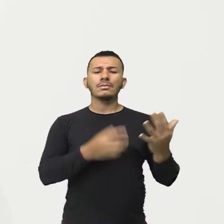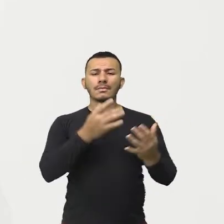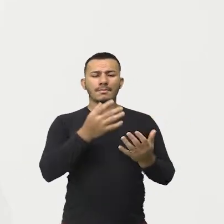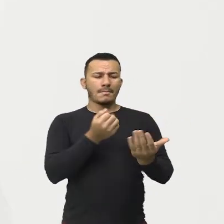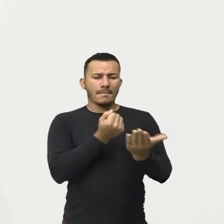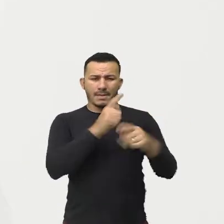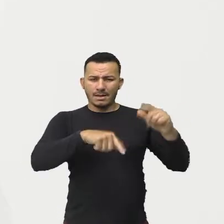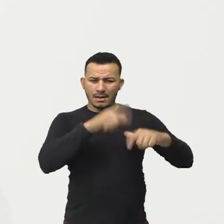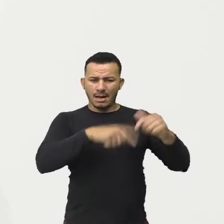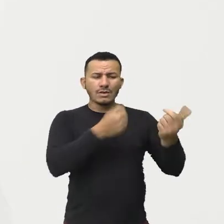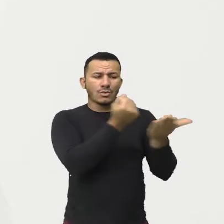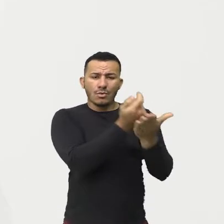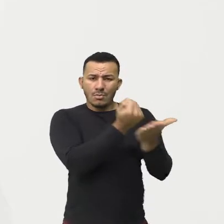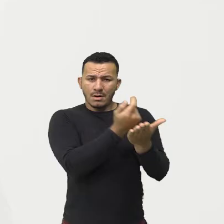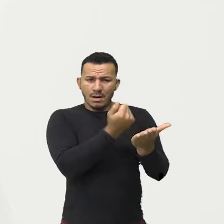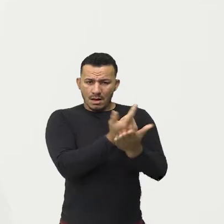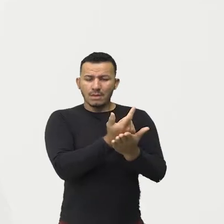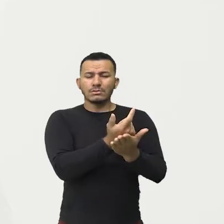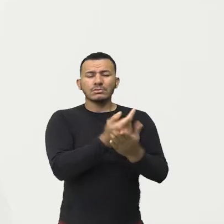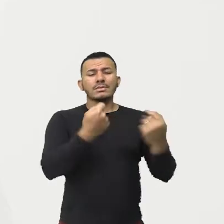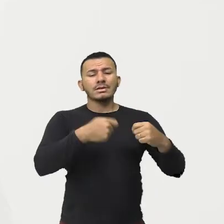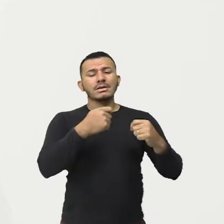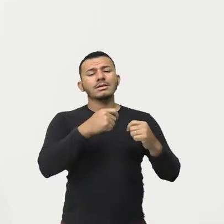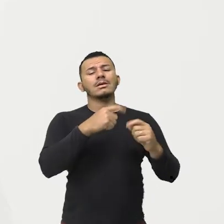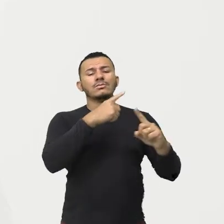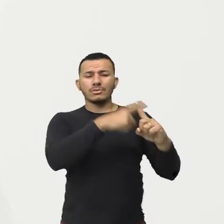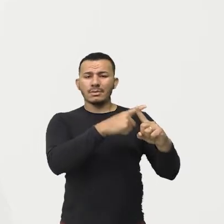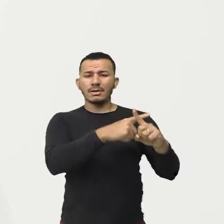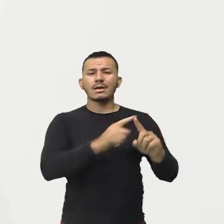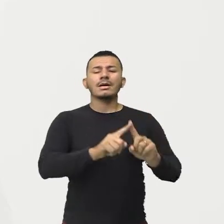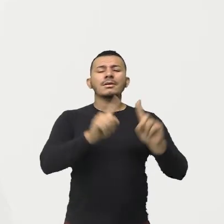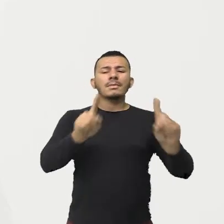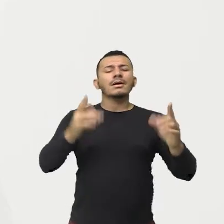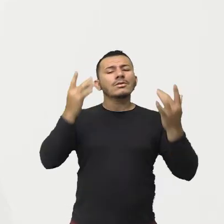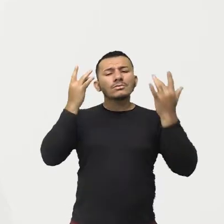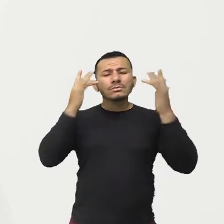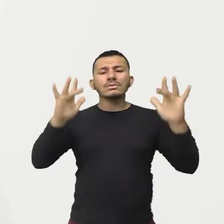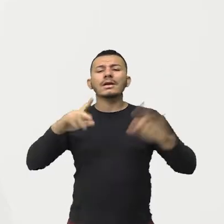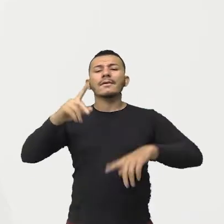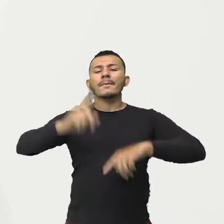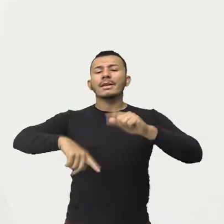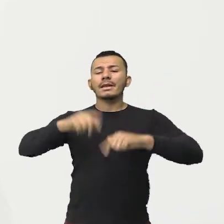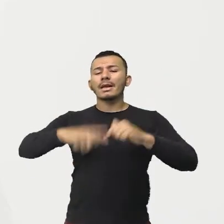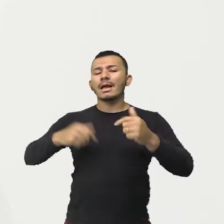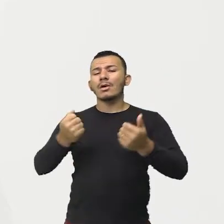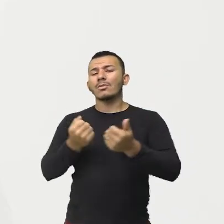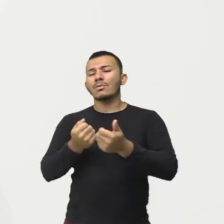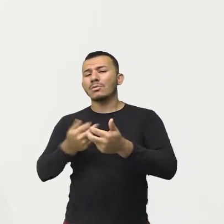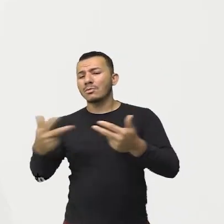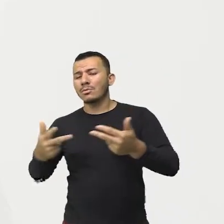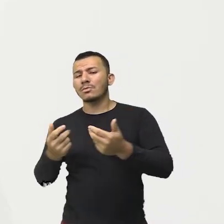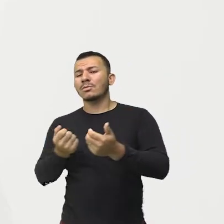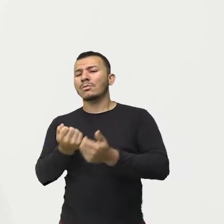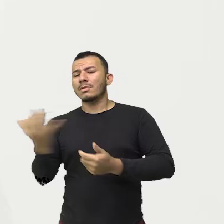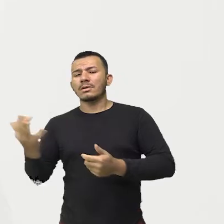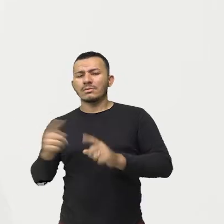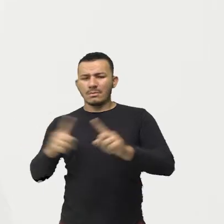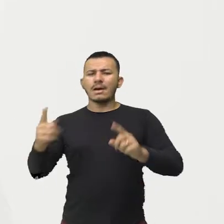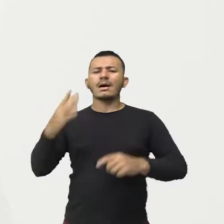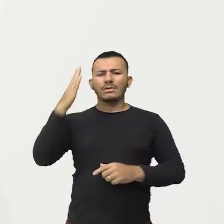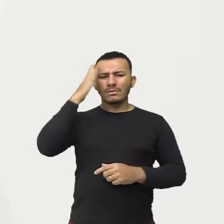comprados com seus valores. Mas ainda não sabemos o número de itens, né? Mas nós sabemos os valores.